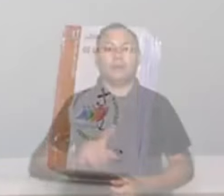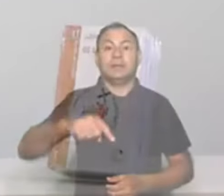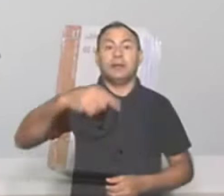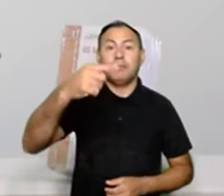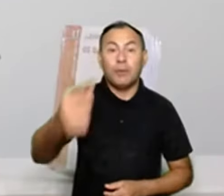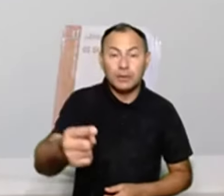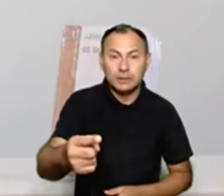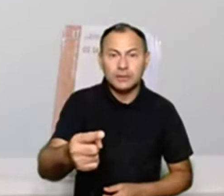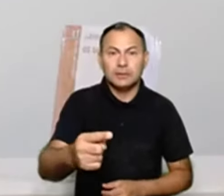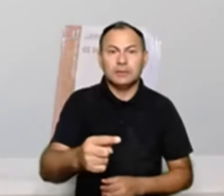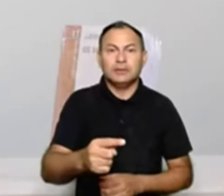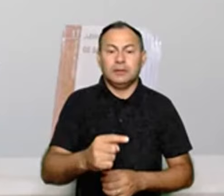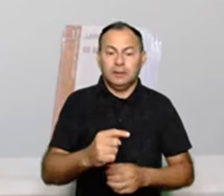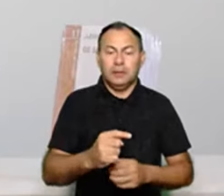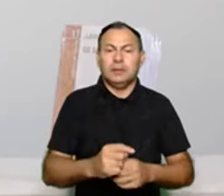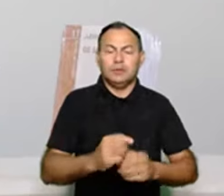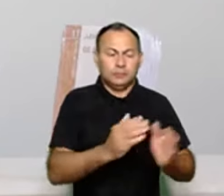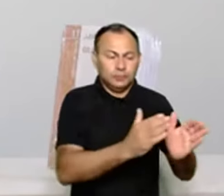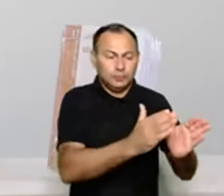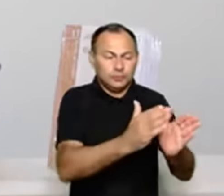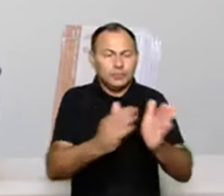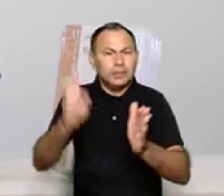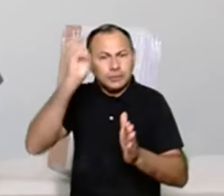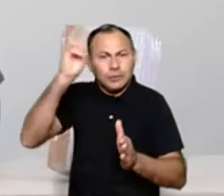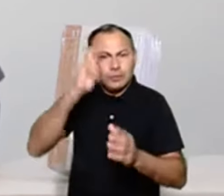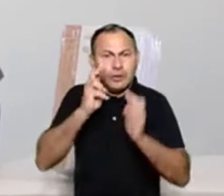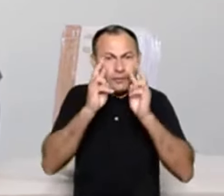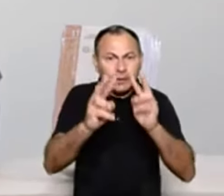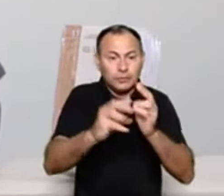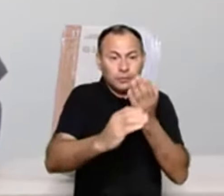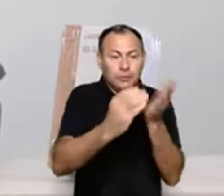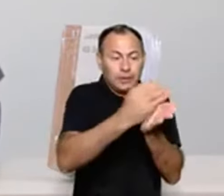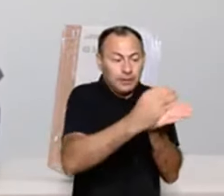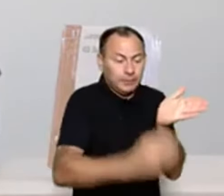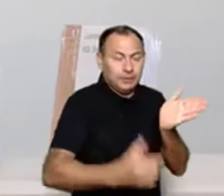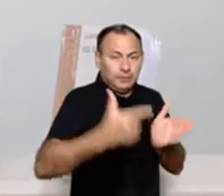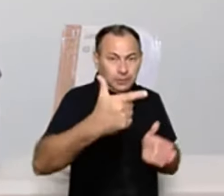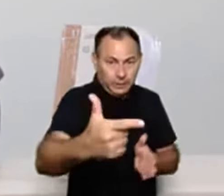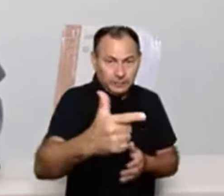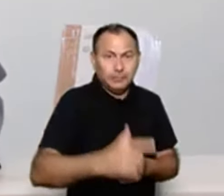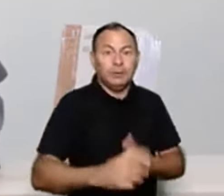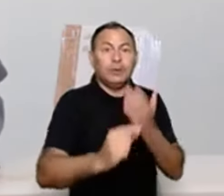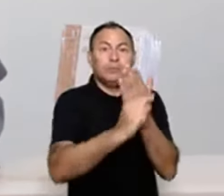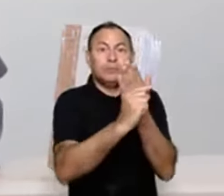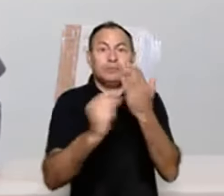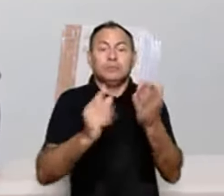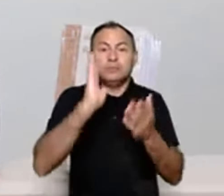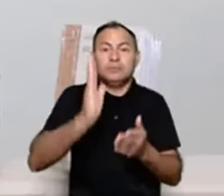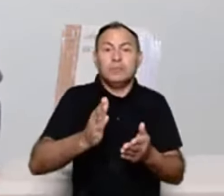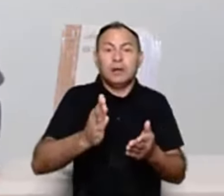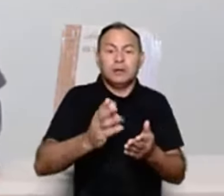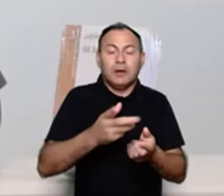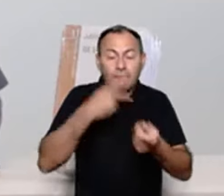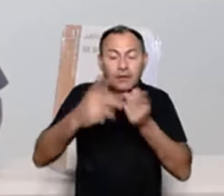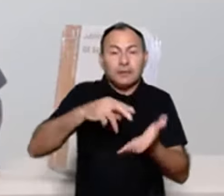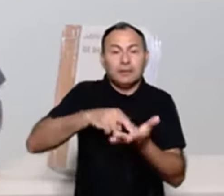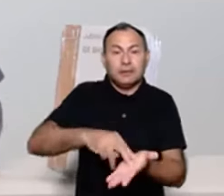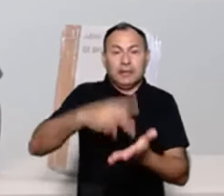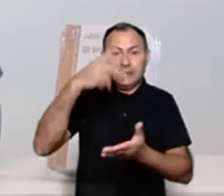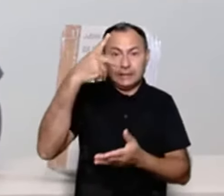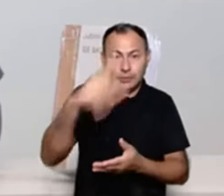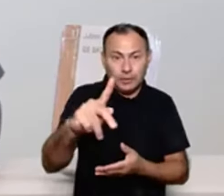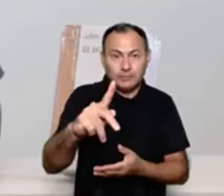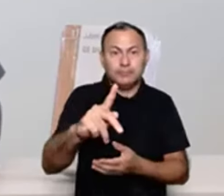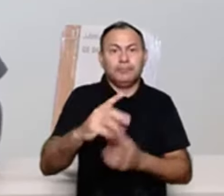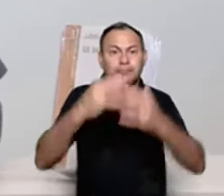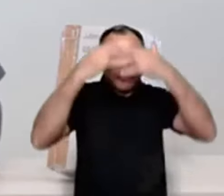Após, então, esse desenvolvimento histórico que nós acabamos de acompanhar no capítulo 2, o autor já sustenta a